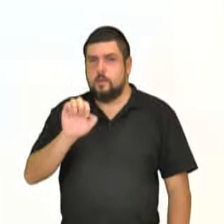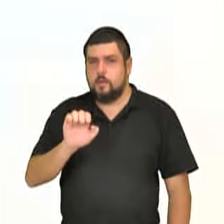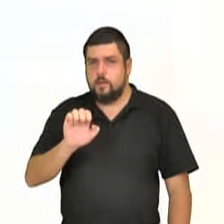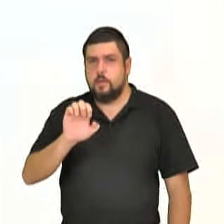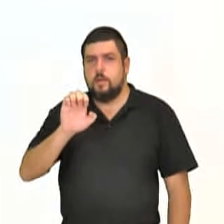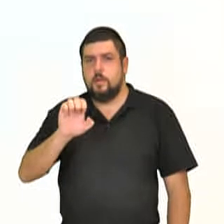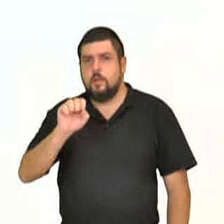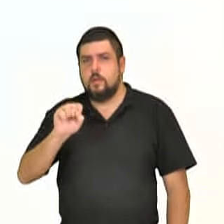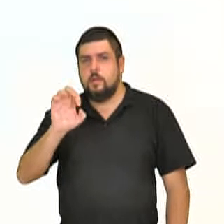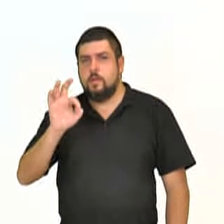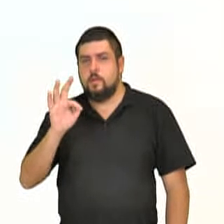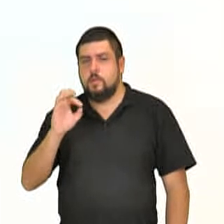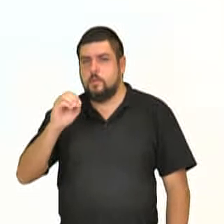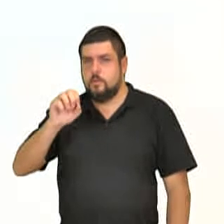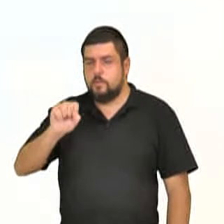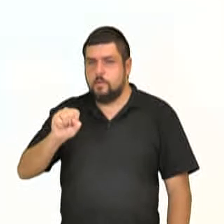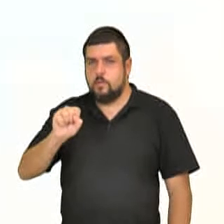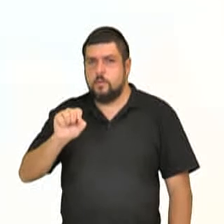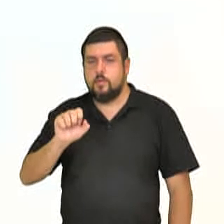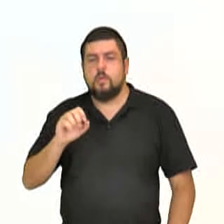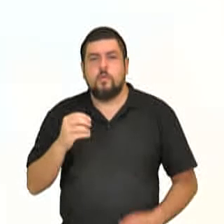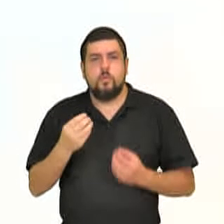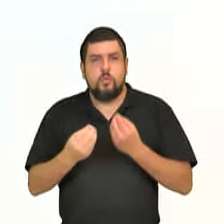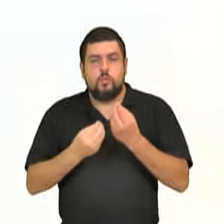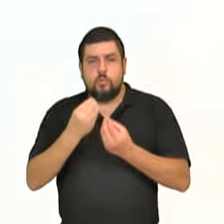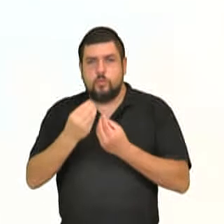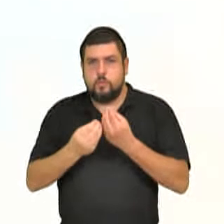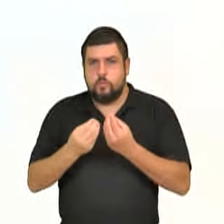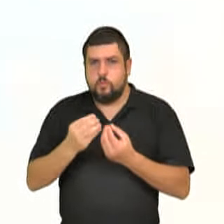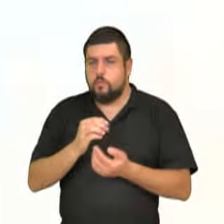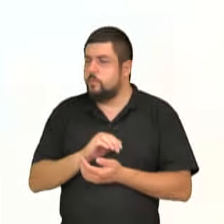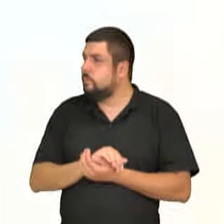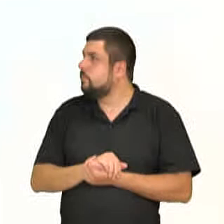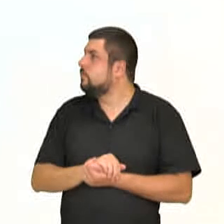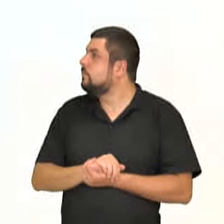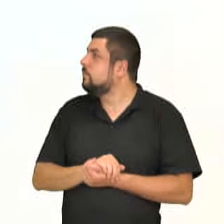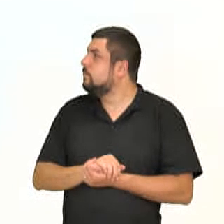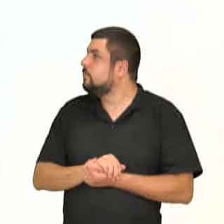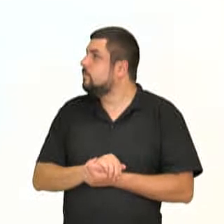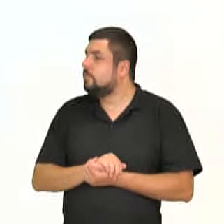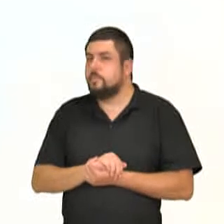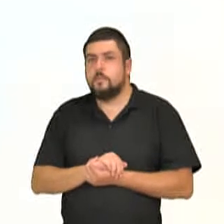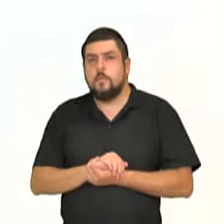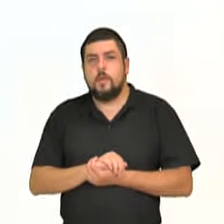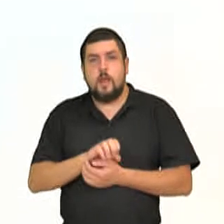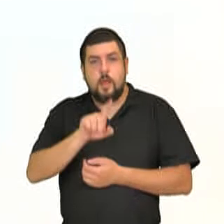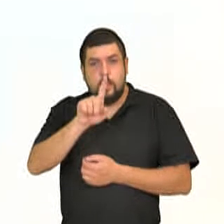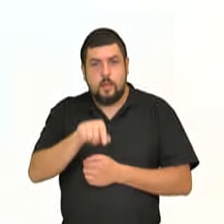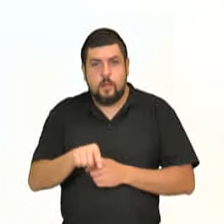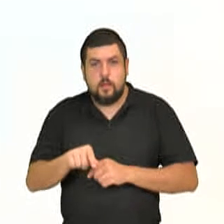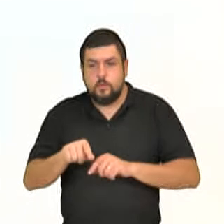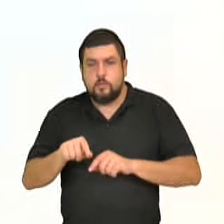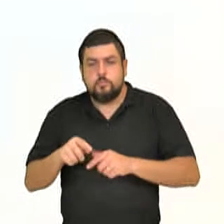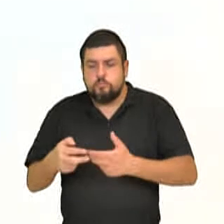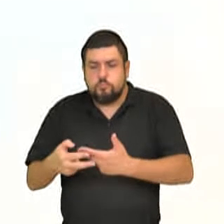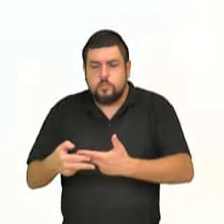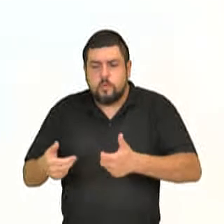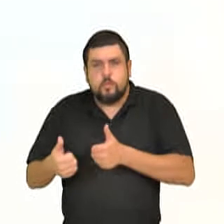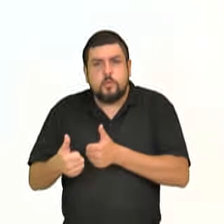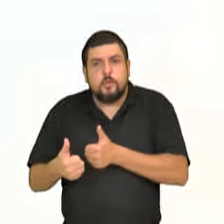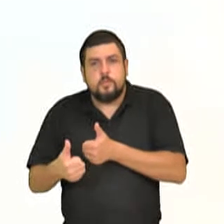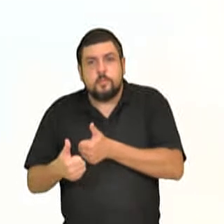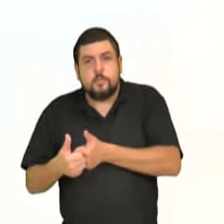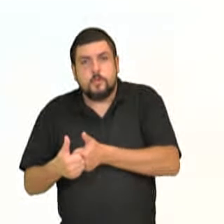e estas serve para indicar algo que está cerca, para indicar algo que está próximo